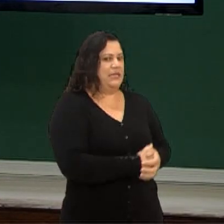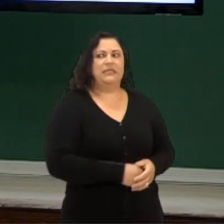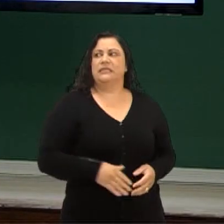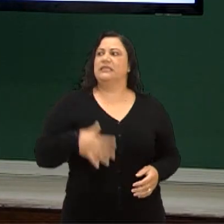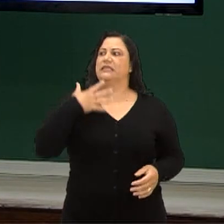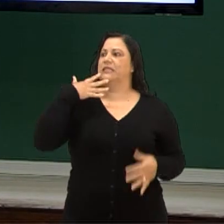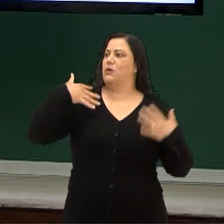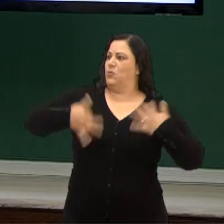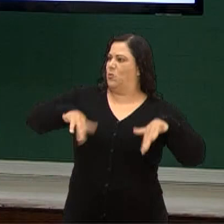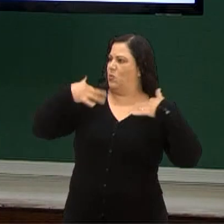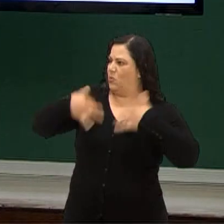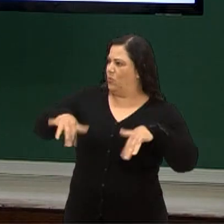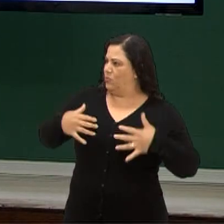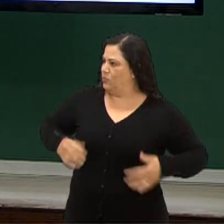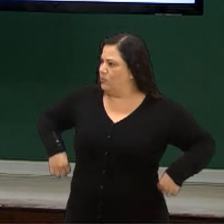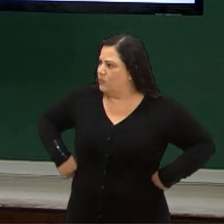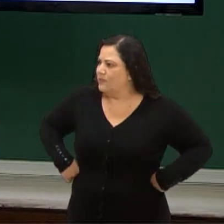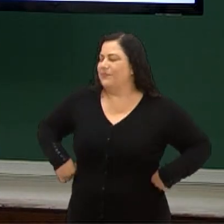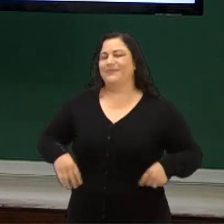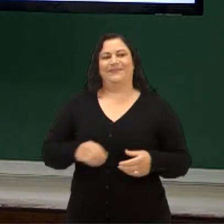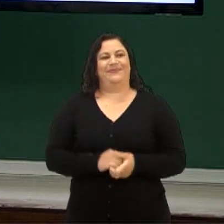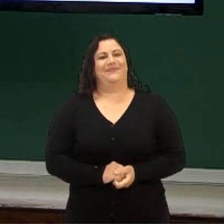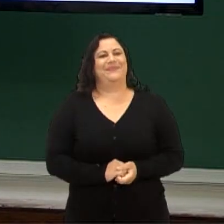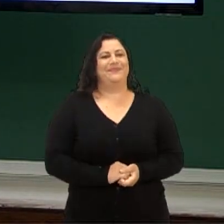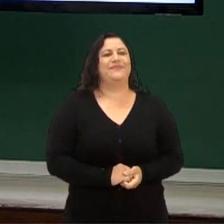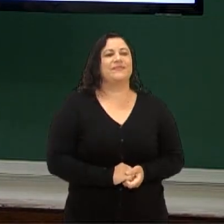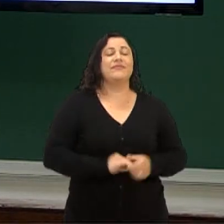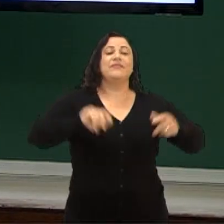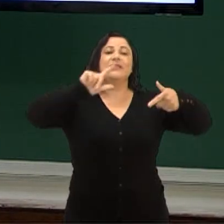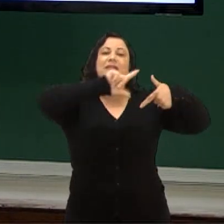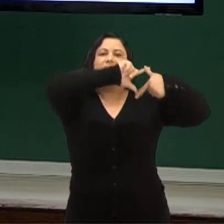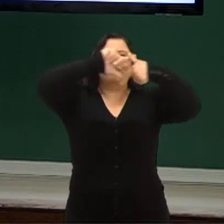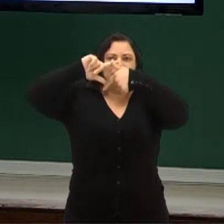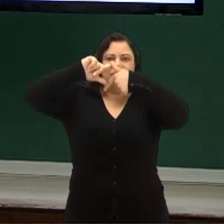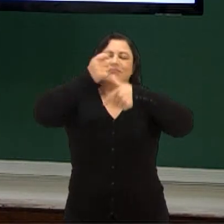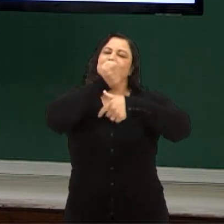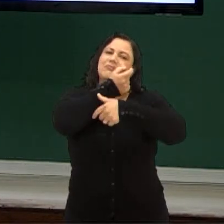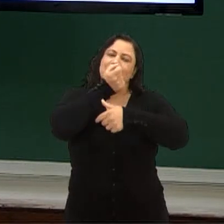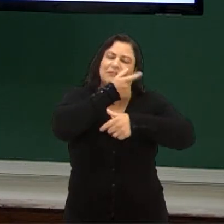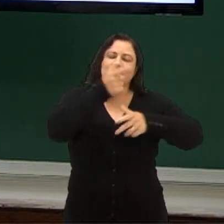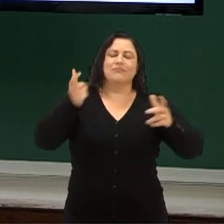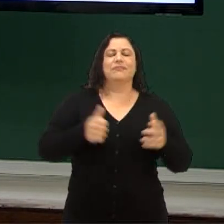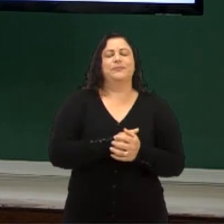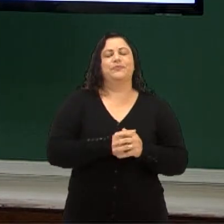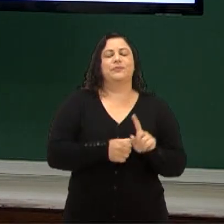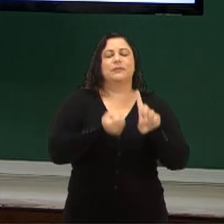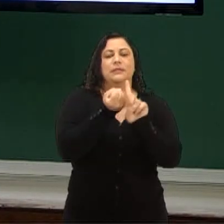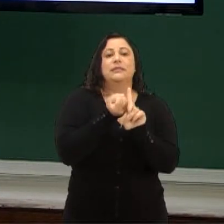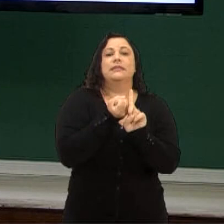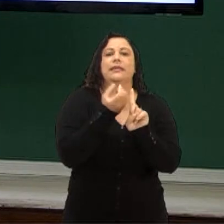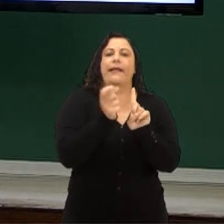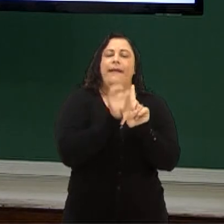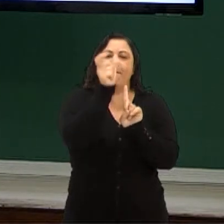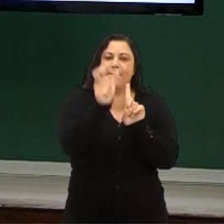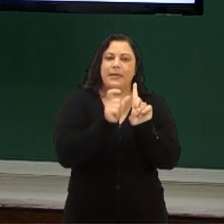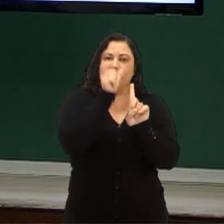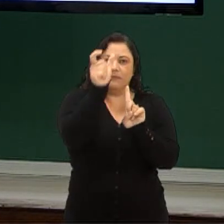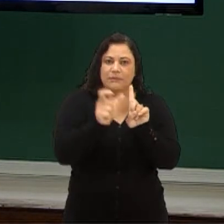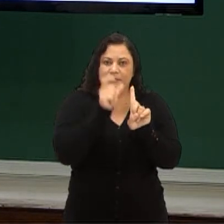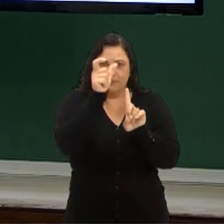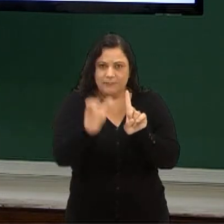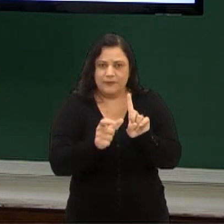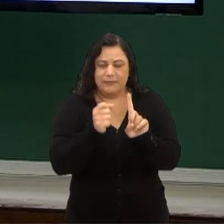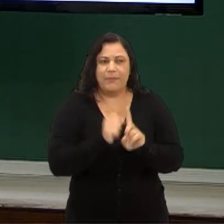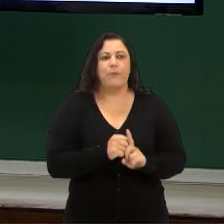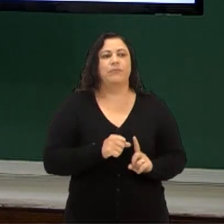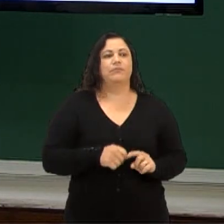Então, o gênero tirinha explora, acabamos de falar, né, meus amigos, linguagem verbal, as palavras